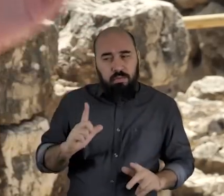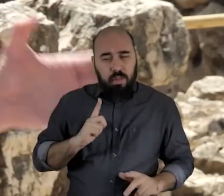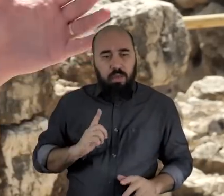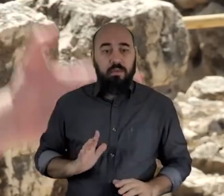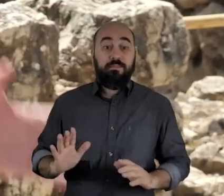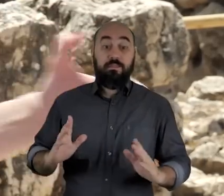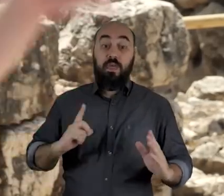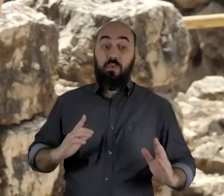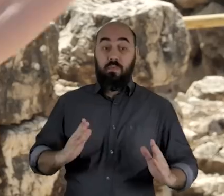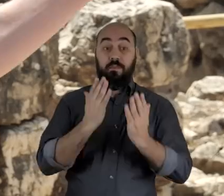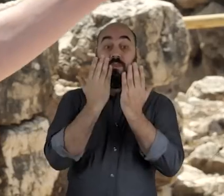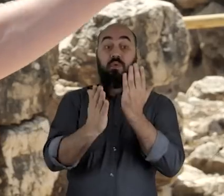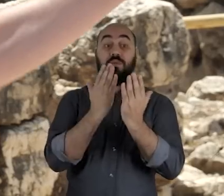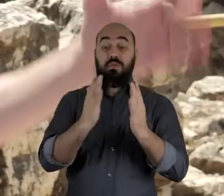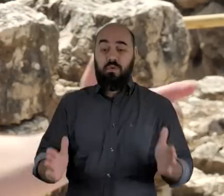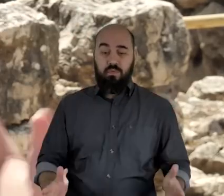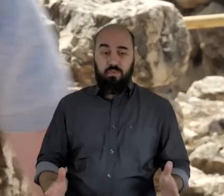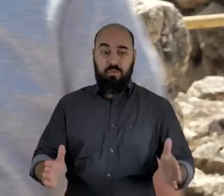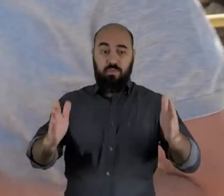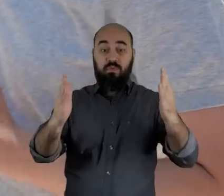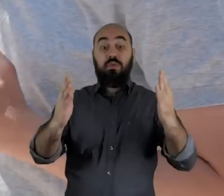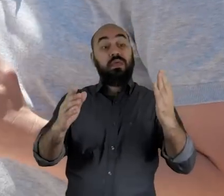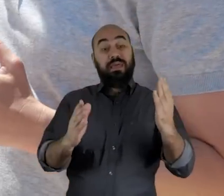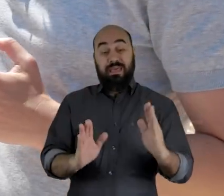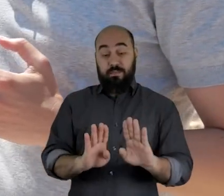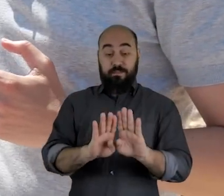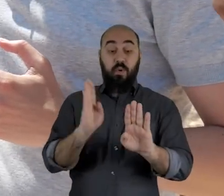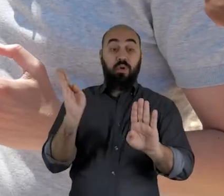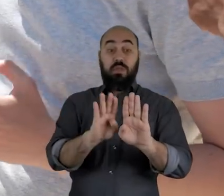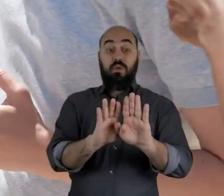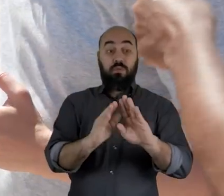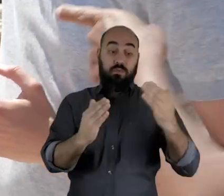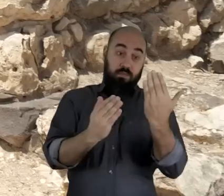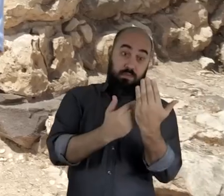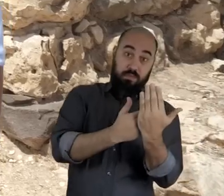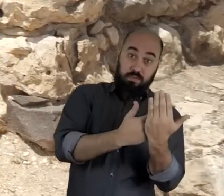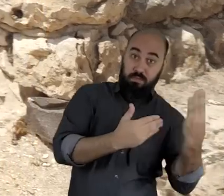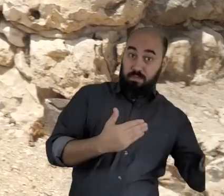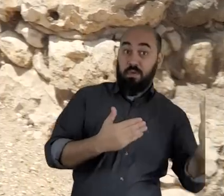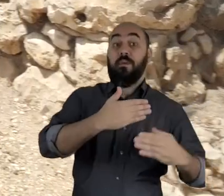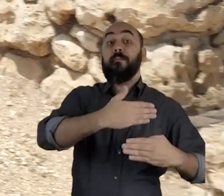temos aqui um portão anexado a uma muralha. Vamos ver então?